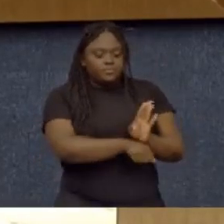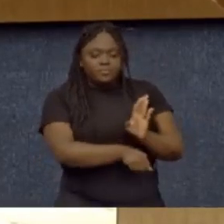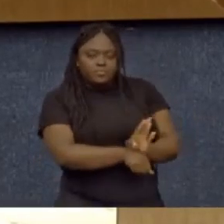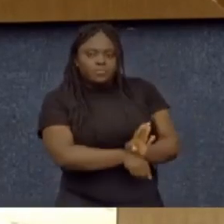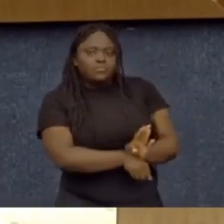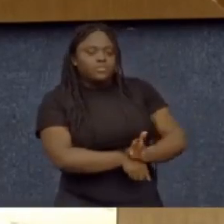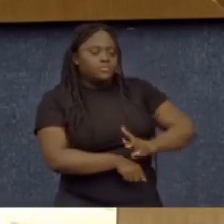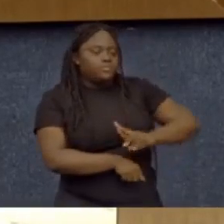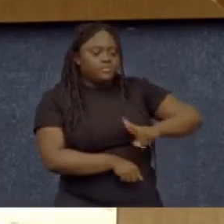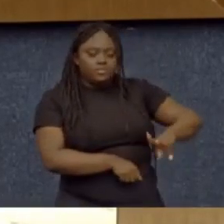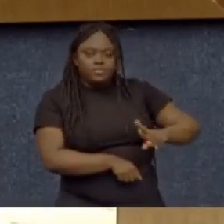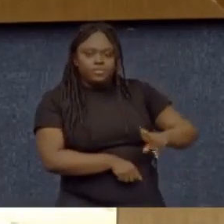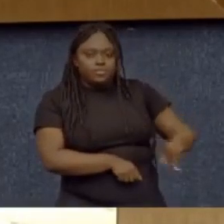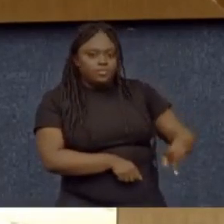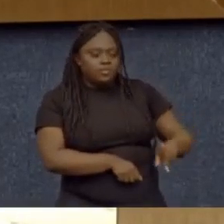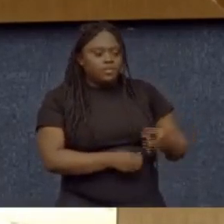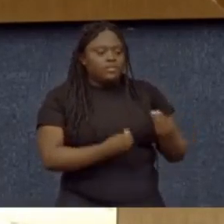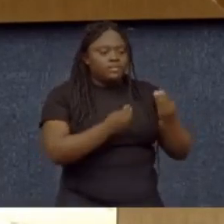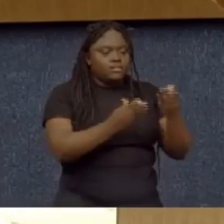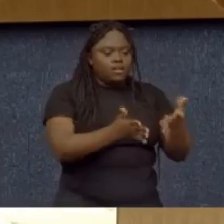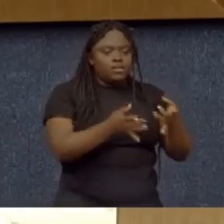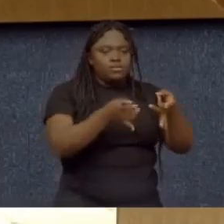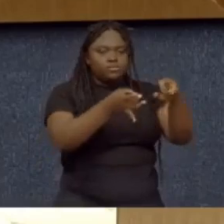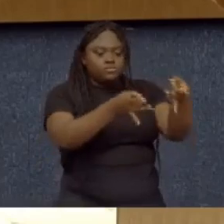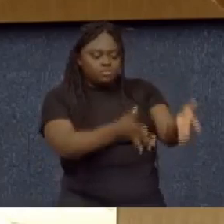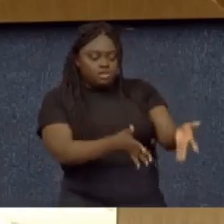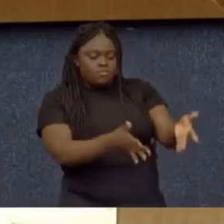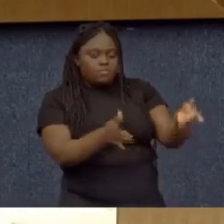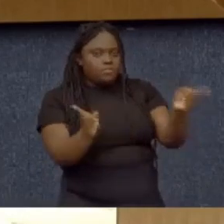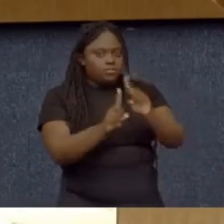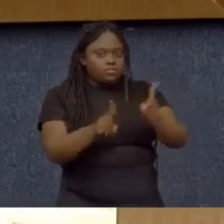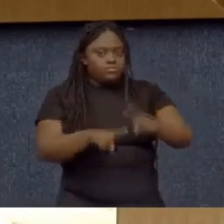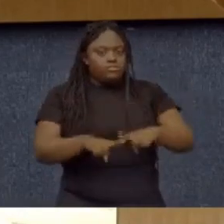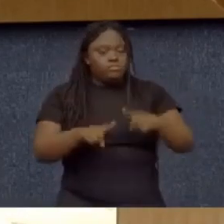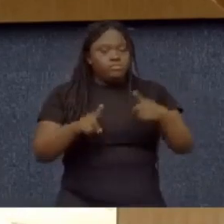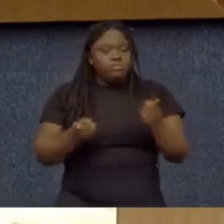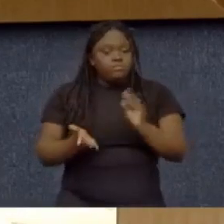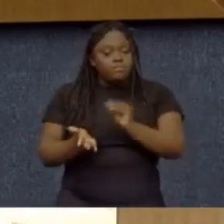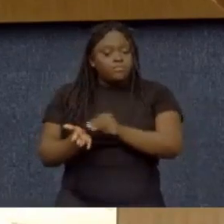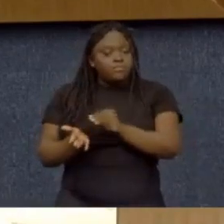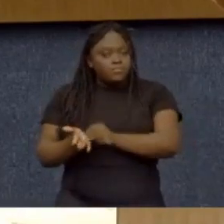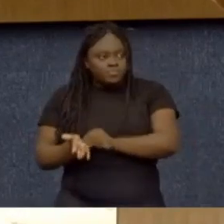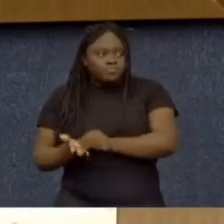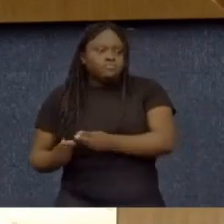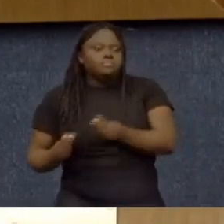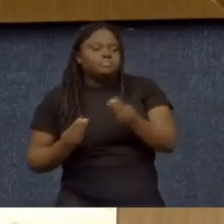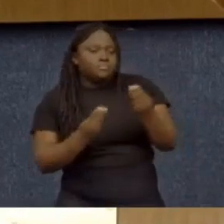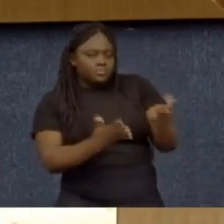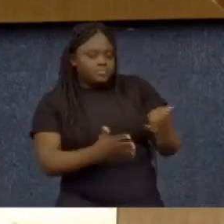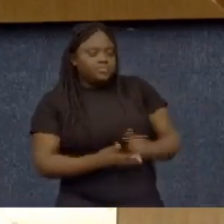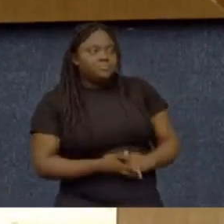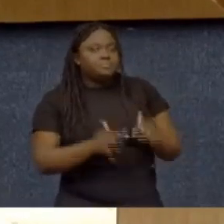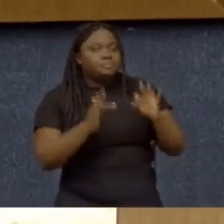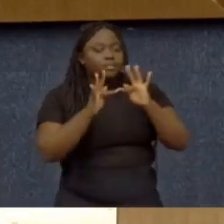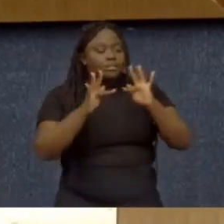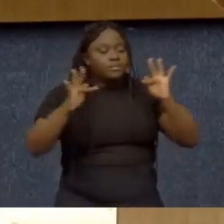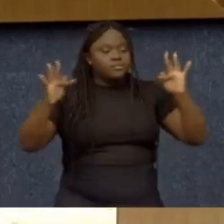Solidariedade não é dar o que sobra, é dar o que falta. Esta